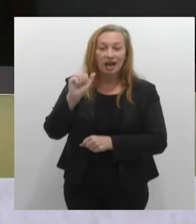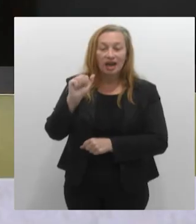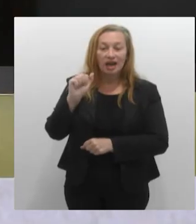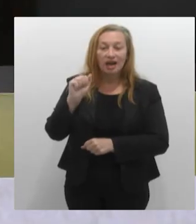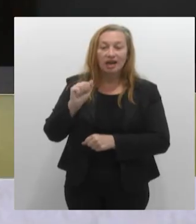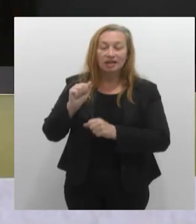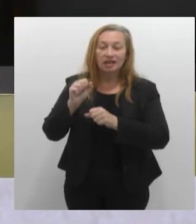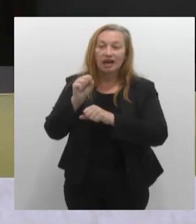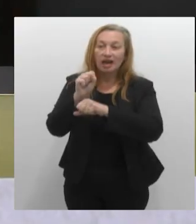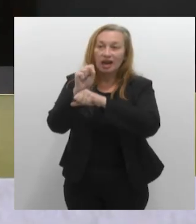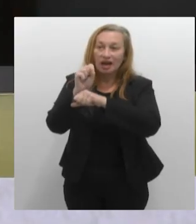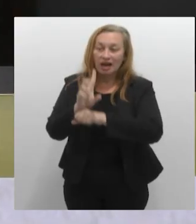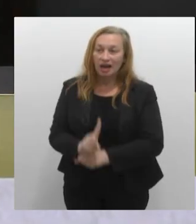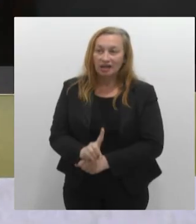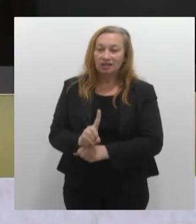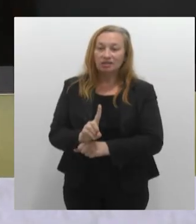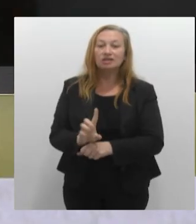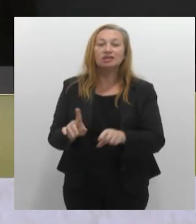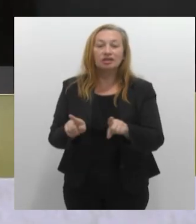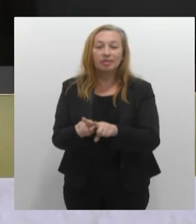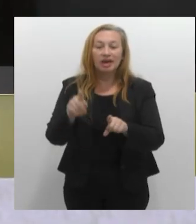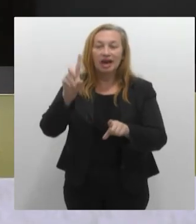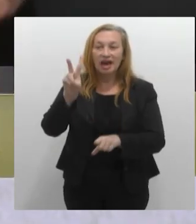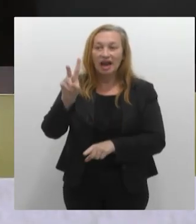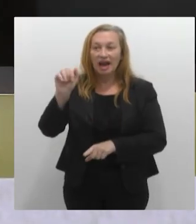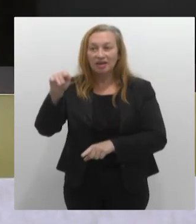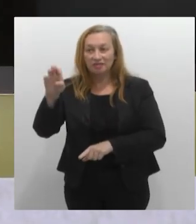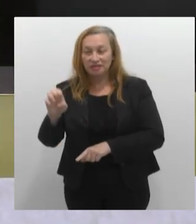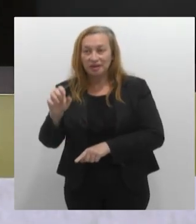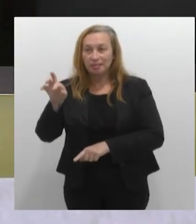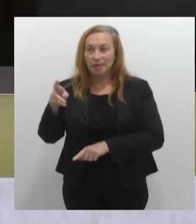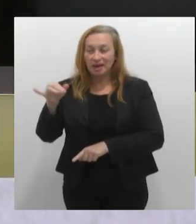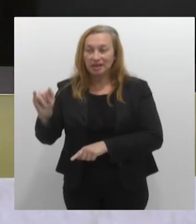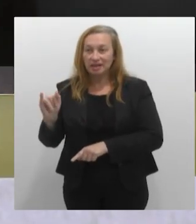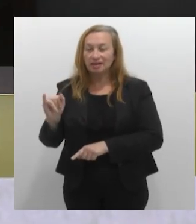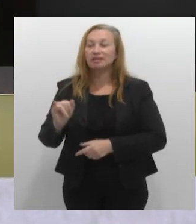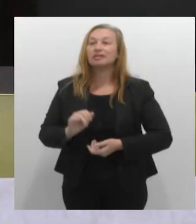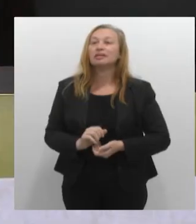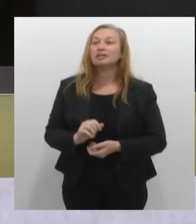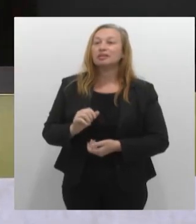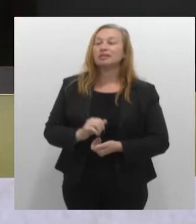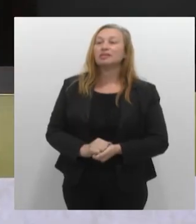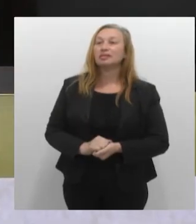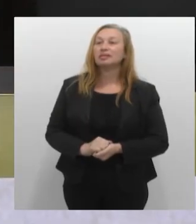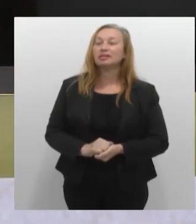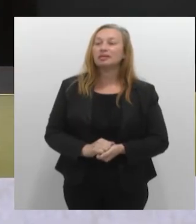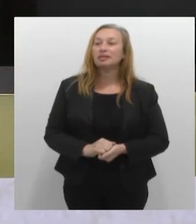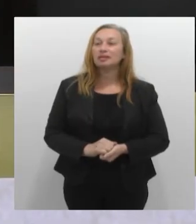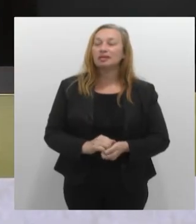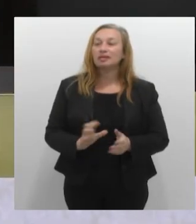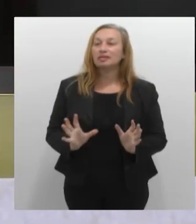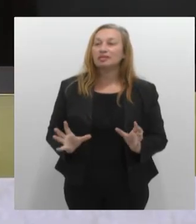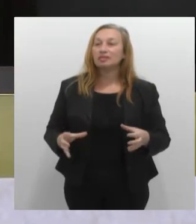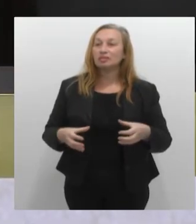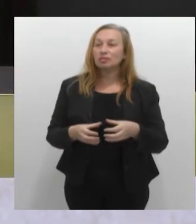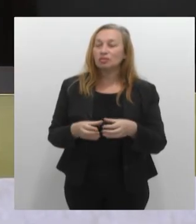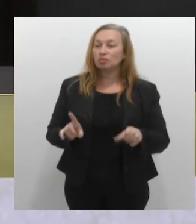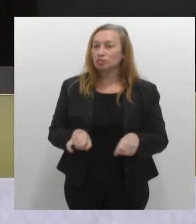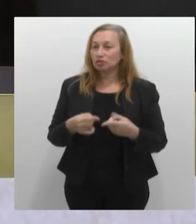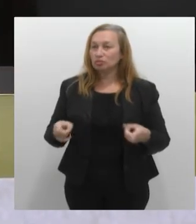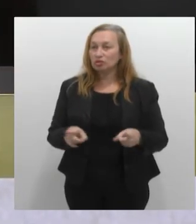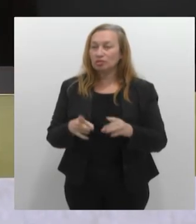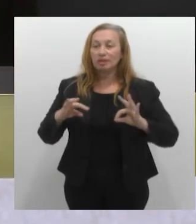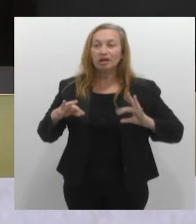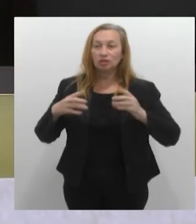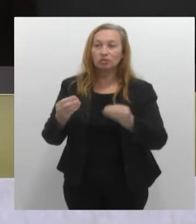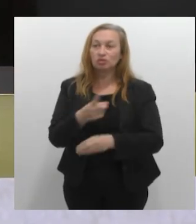Janeiro e a Ave Maria de Gounod, pelo maestro Paulo, que está aqui conosco, vai abrilhantar esse momento para todos